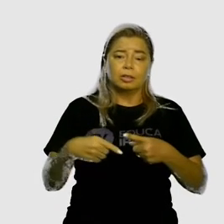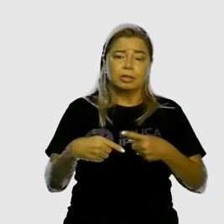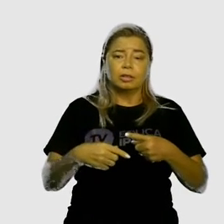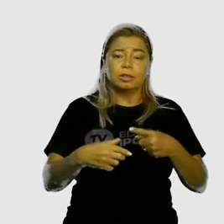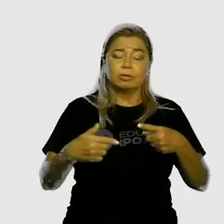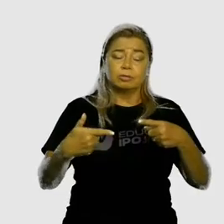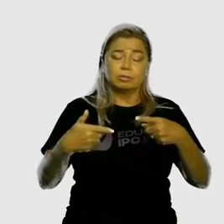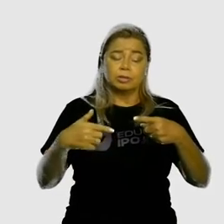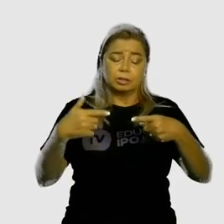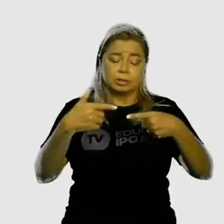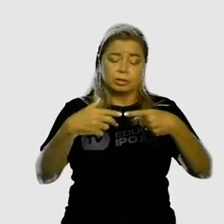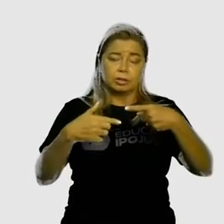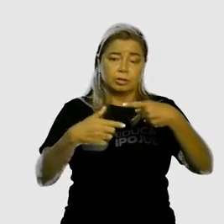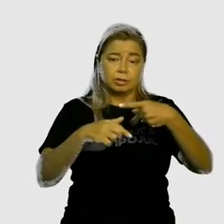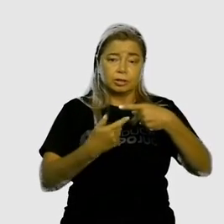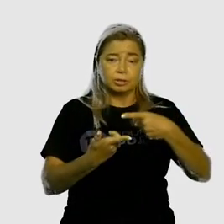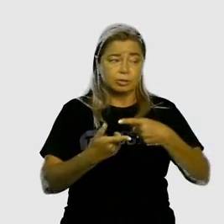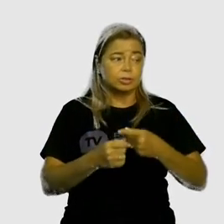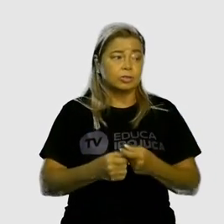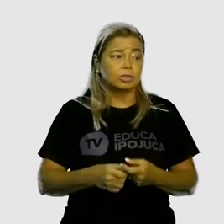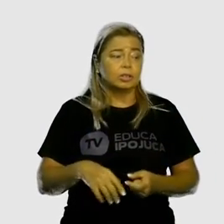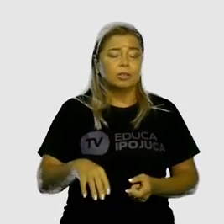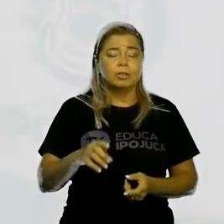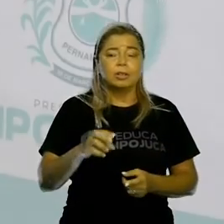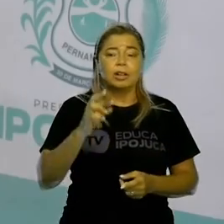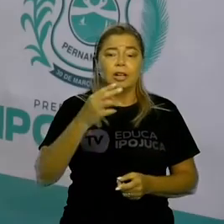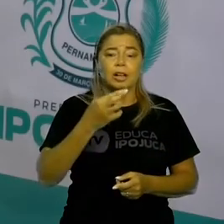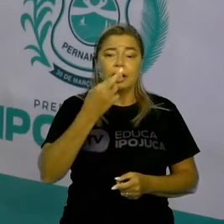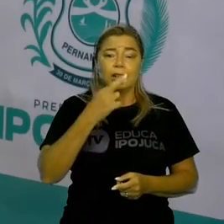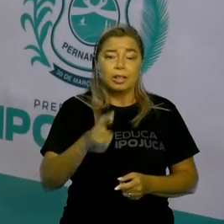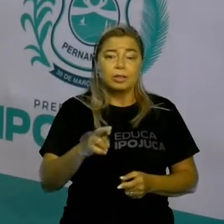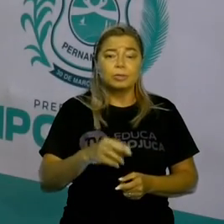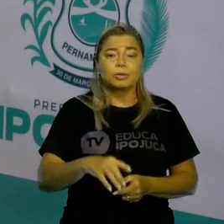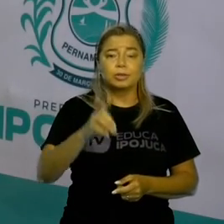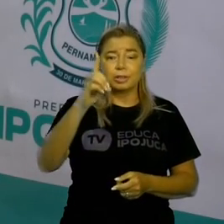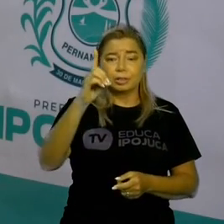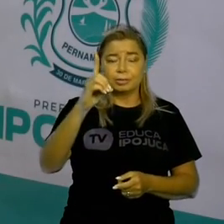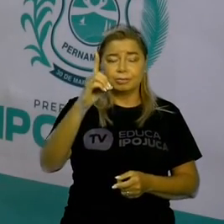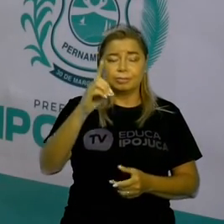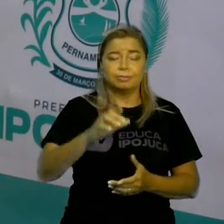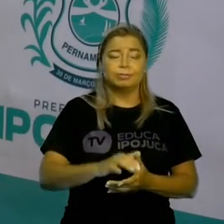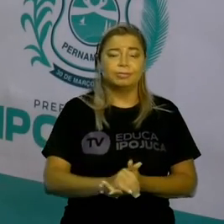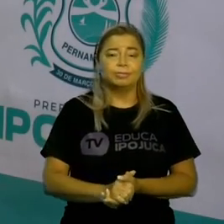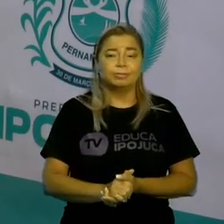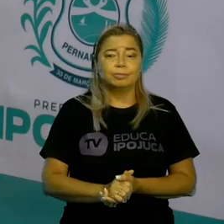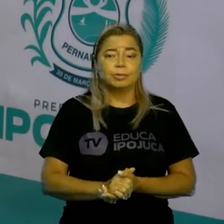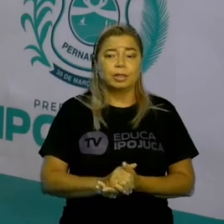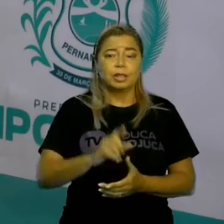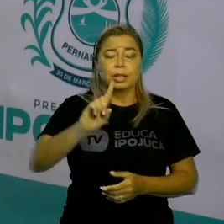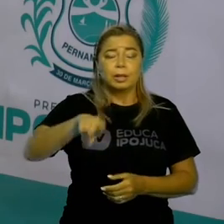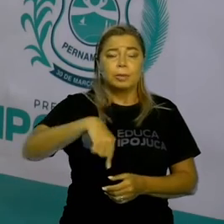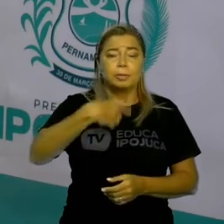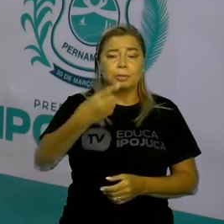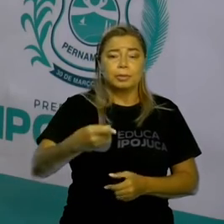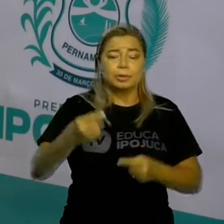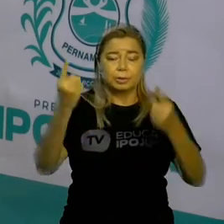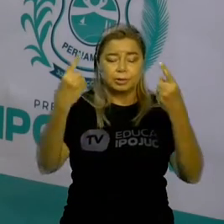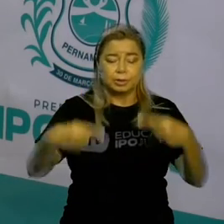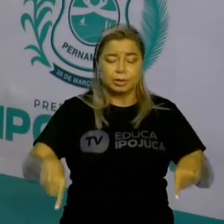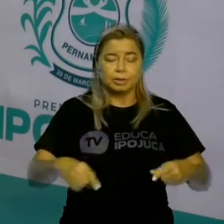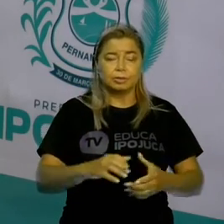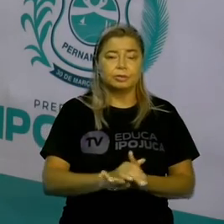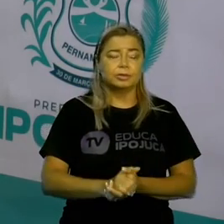50%. Quem respondeu a letra D, 50%, acertou. Próximo desafio. Vamos ver se você está bem